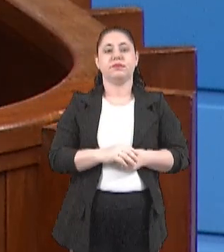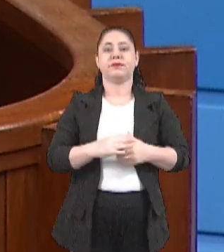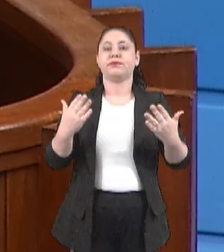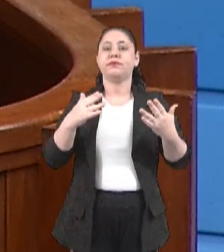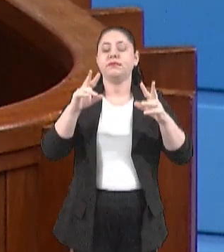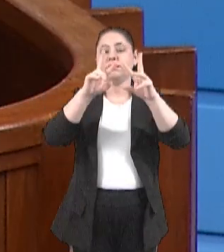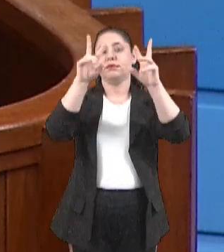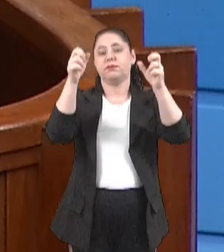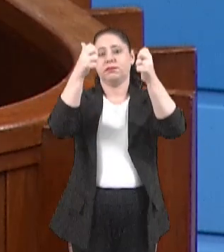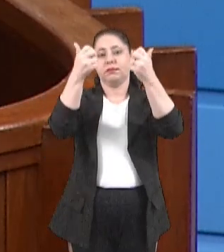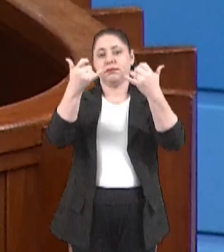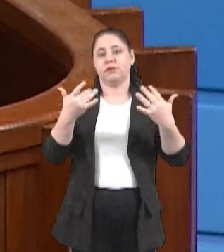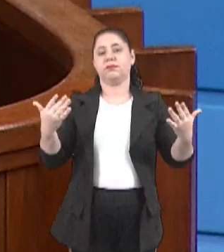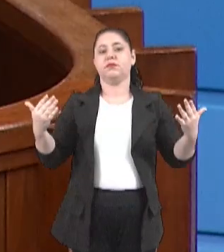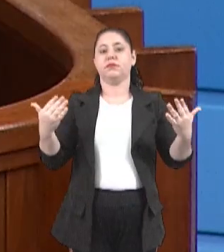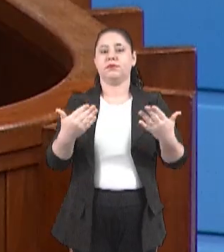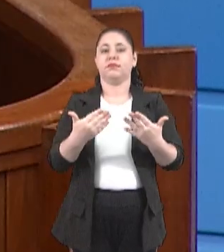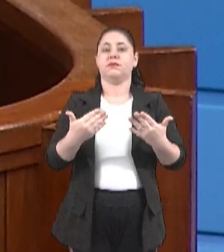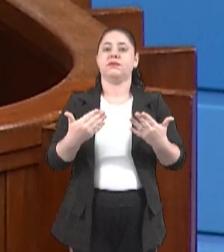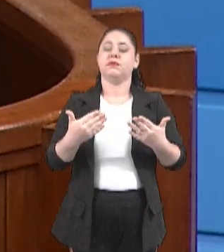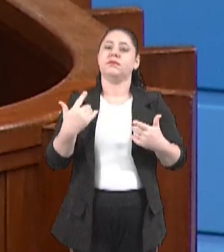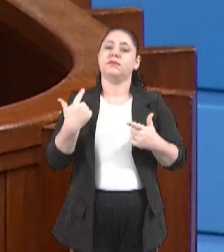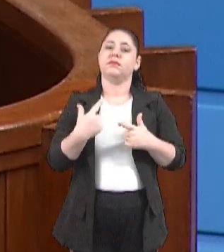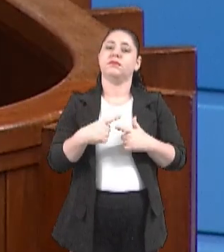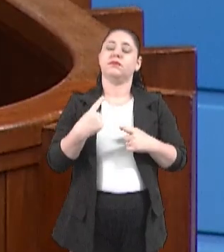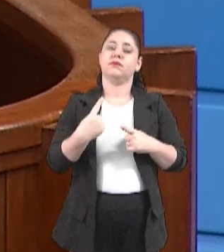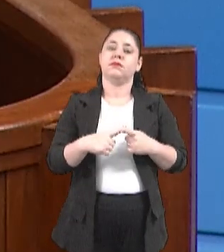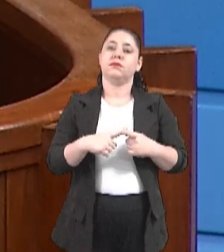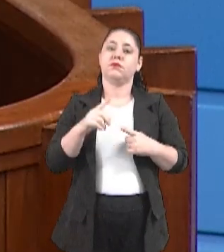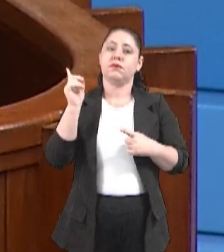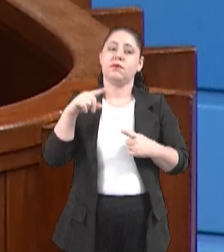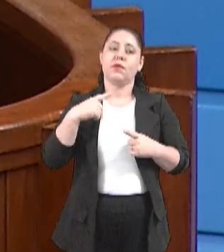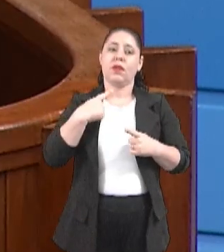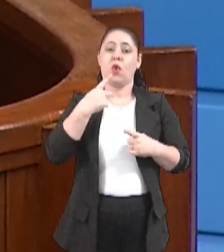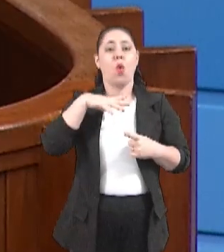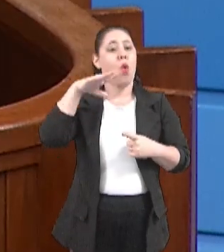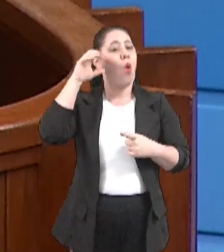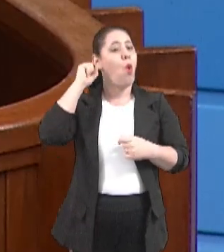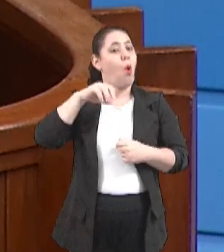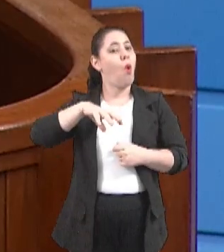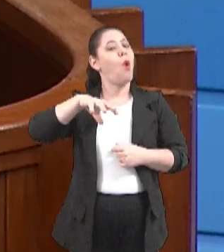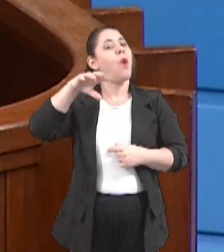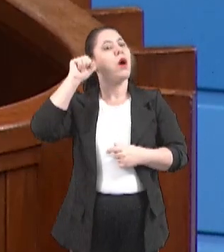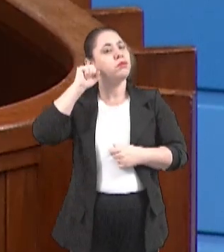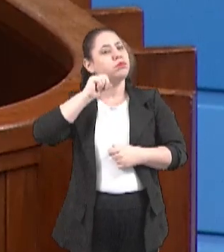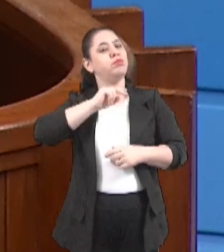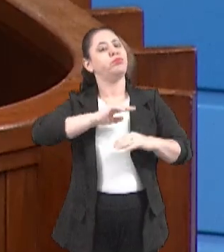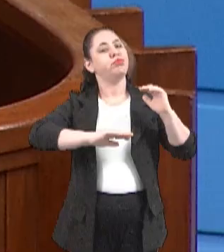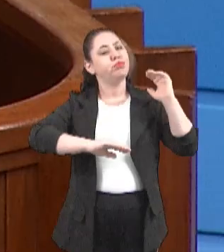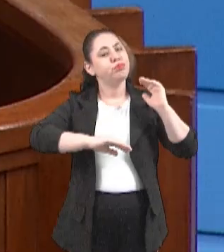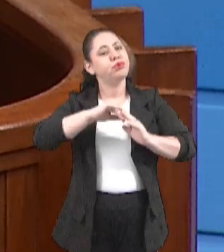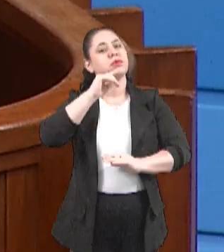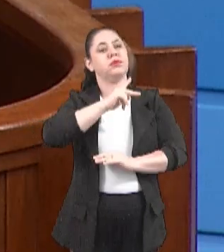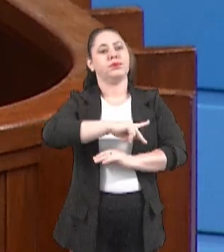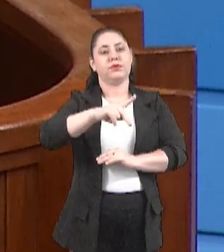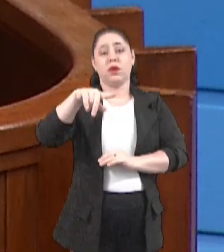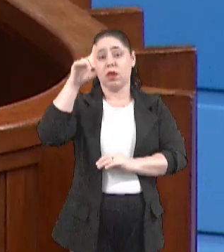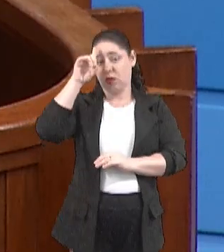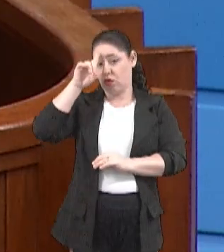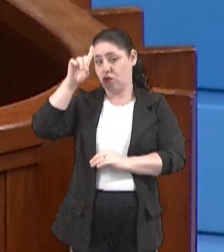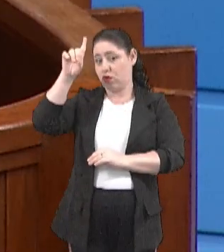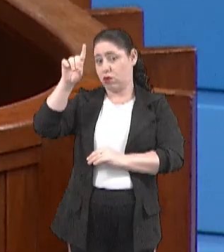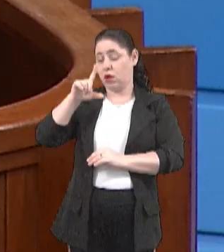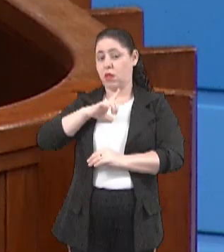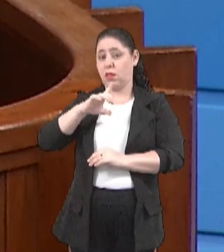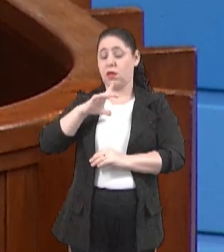pauta, dessa demanda, porque é uma demanda que eu estou ouvindo dos professores, das direções,